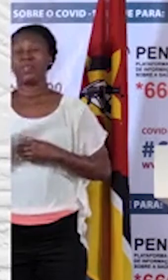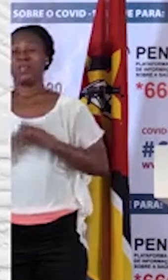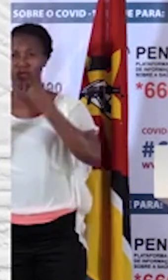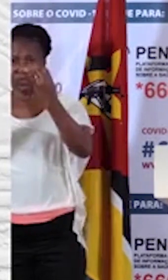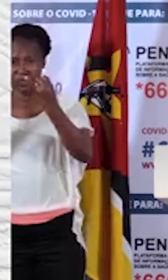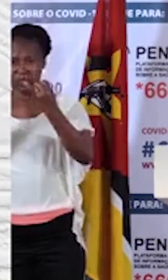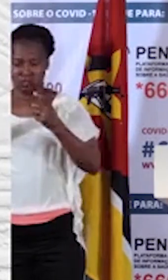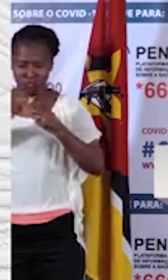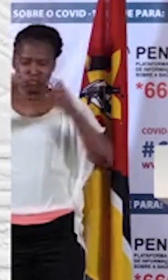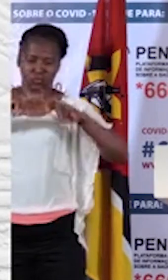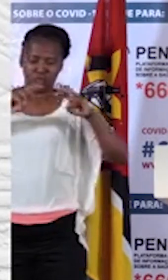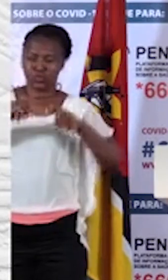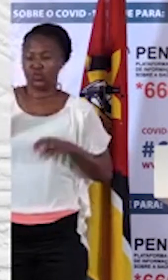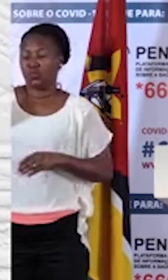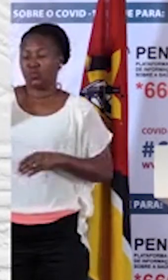horas.